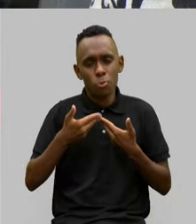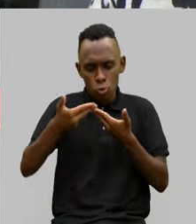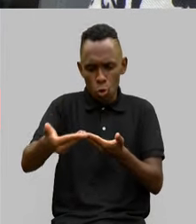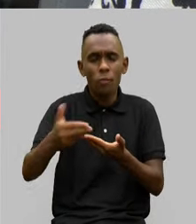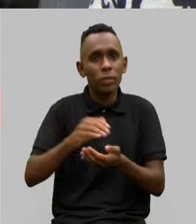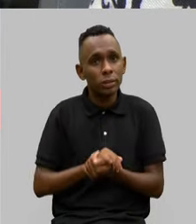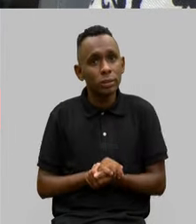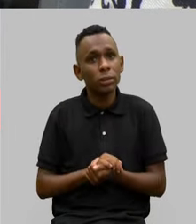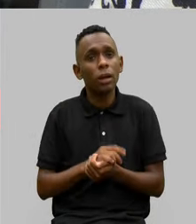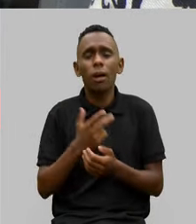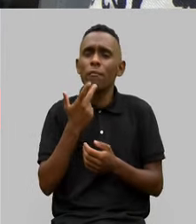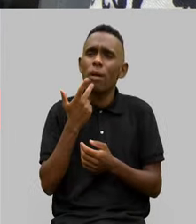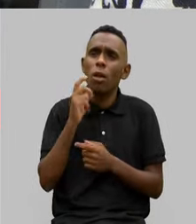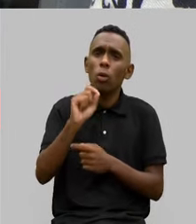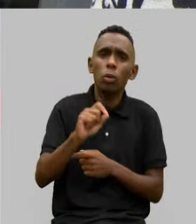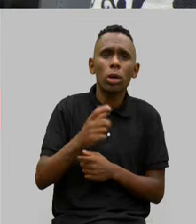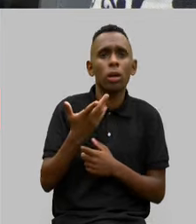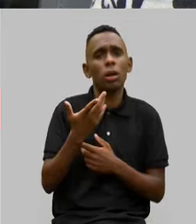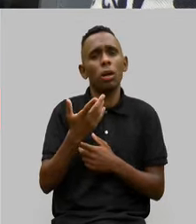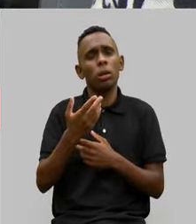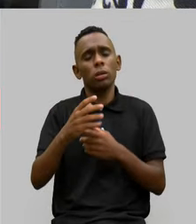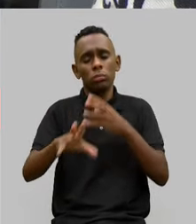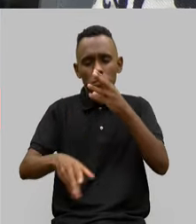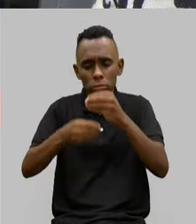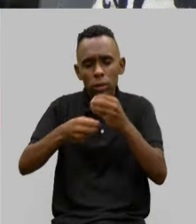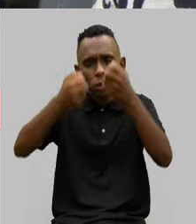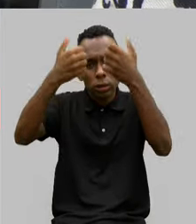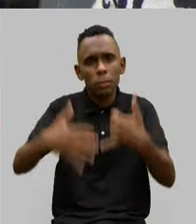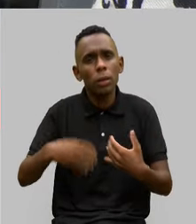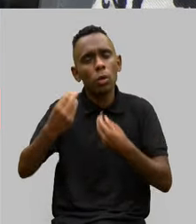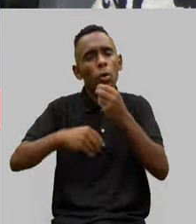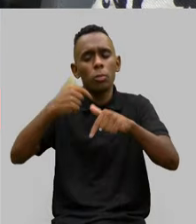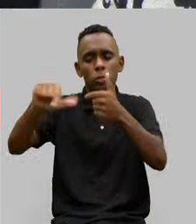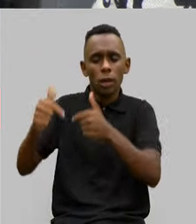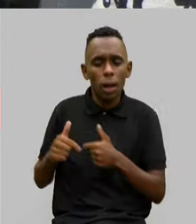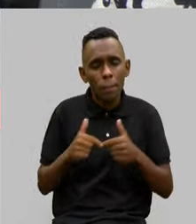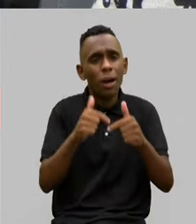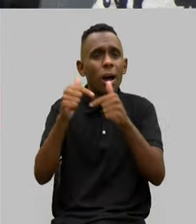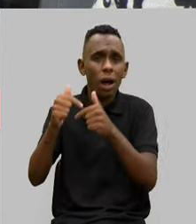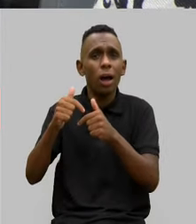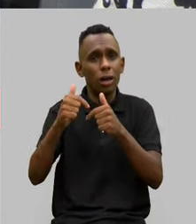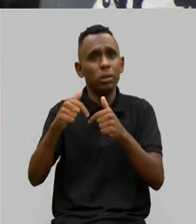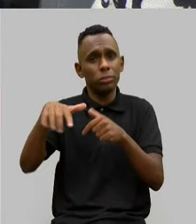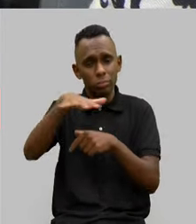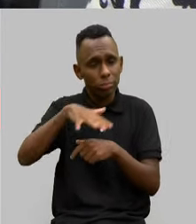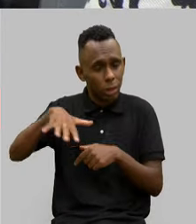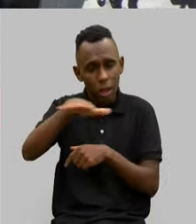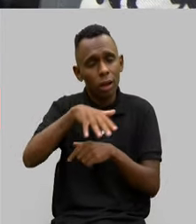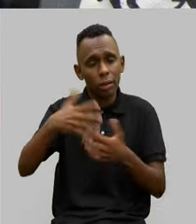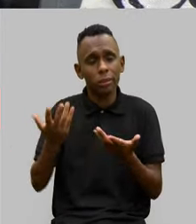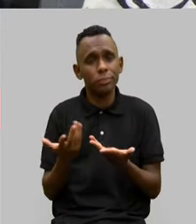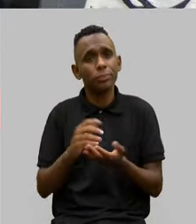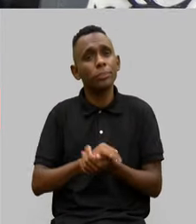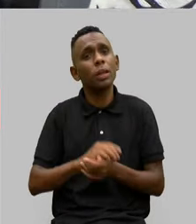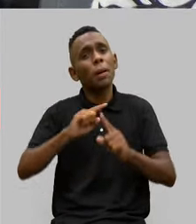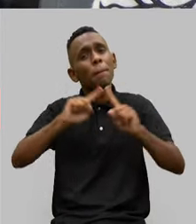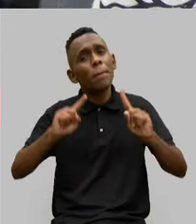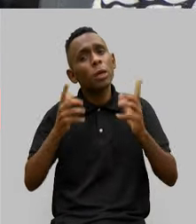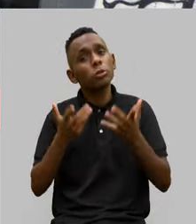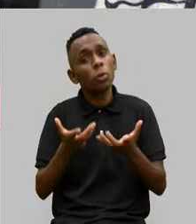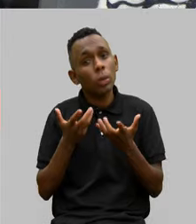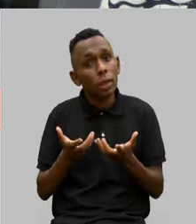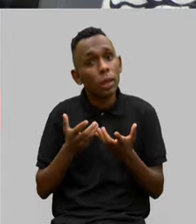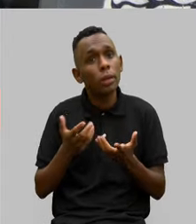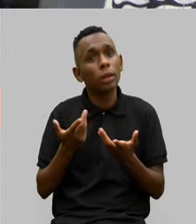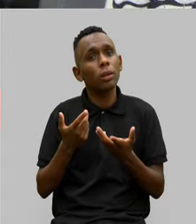Beatriz eles falaram olha fala um pouco das ações da Defensoria enfim da questão da política pública mas eu gostaria de